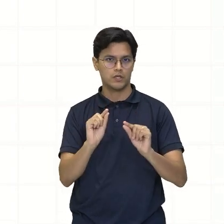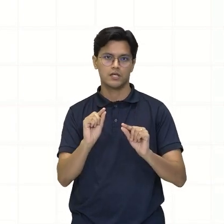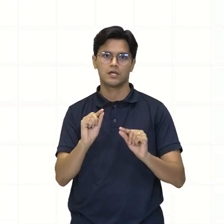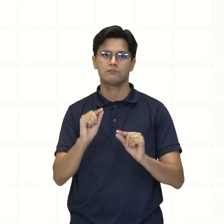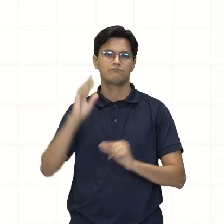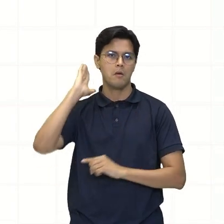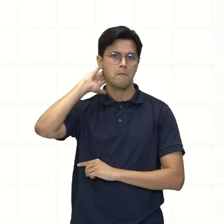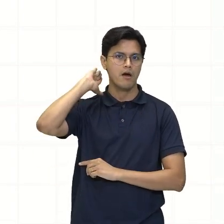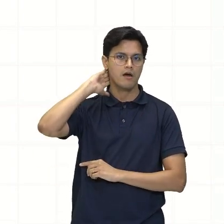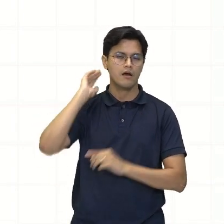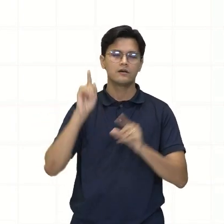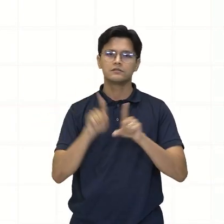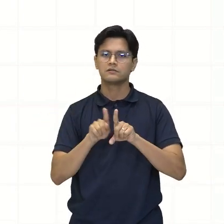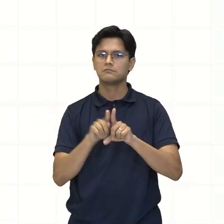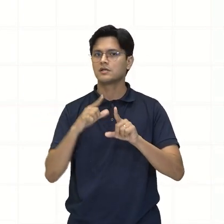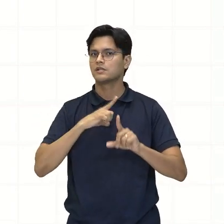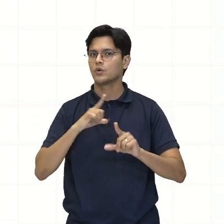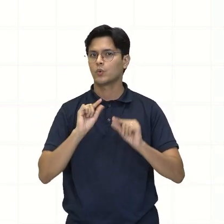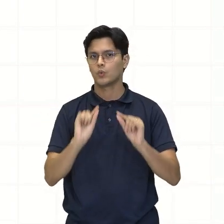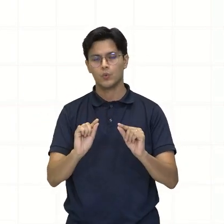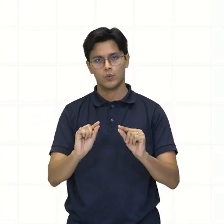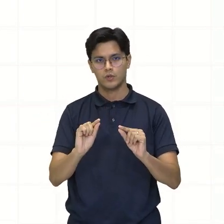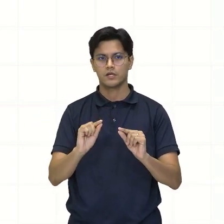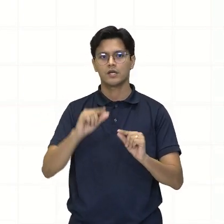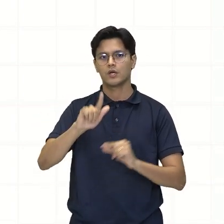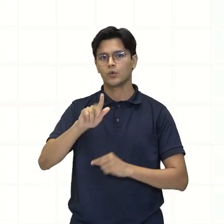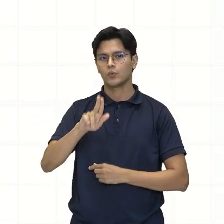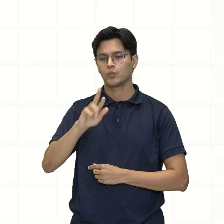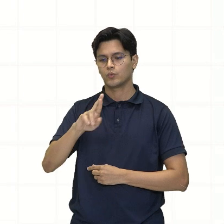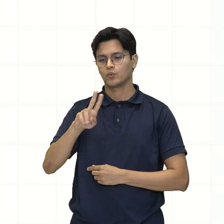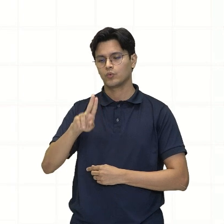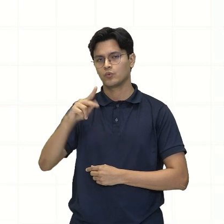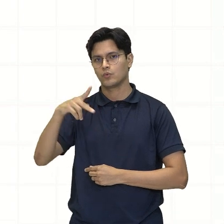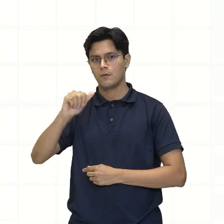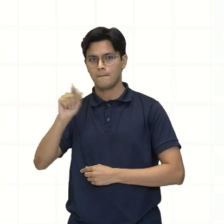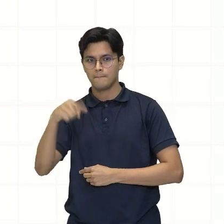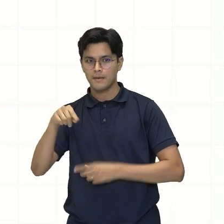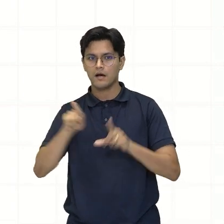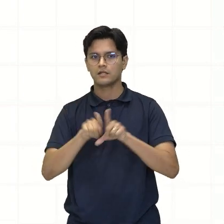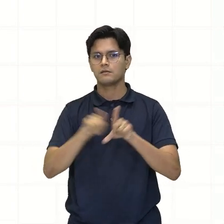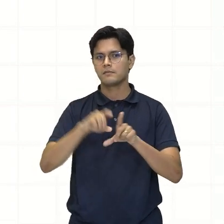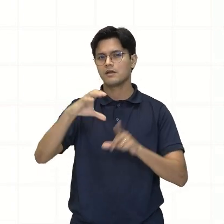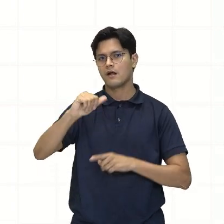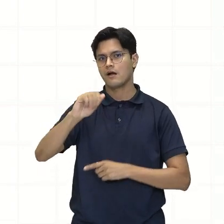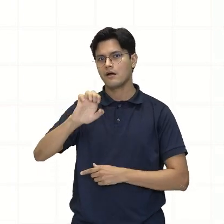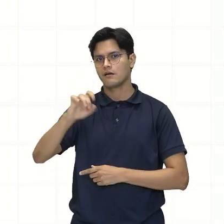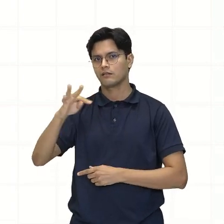Pará, a gente tem aqui a do Gurupá, Caeté,